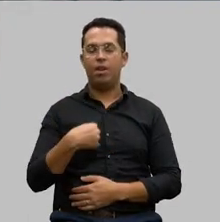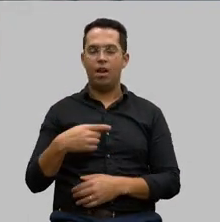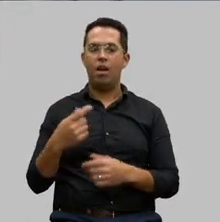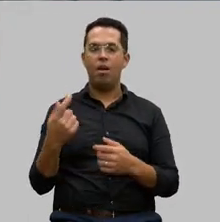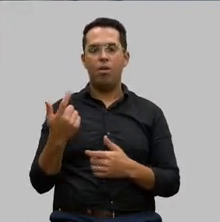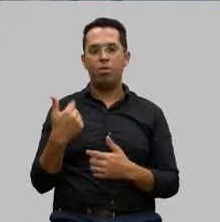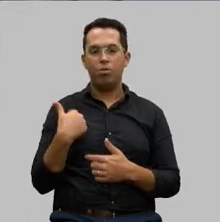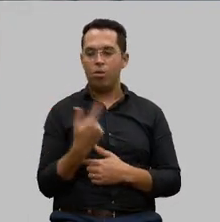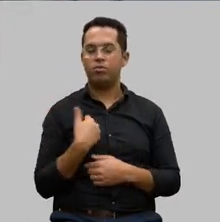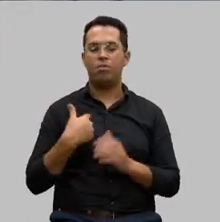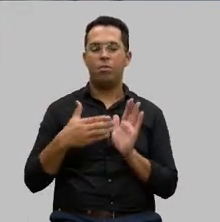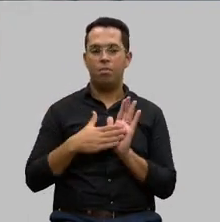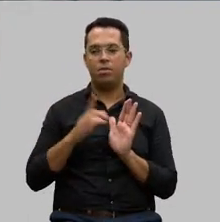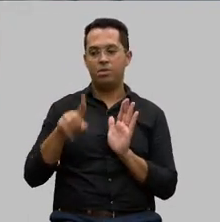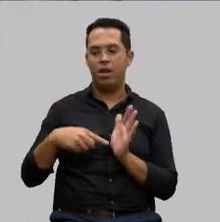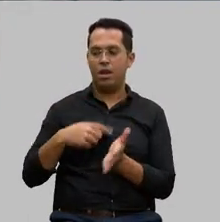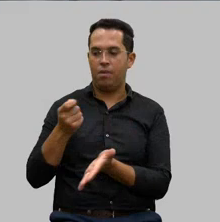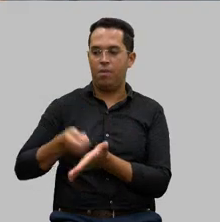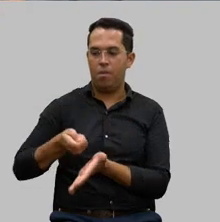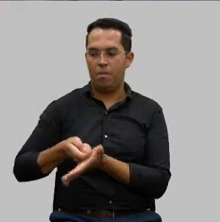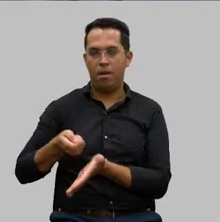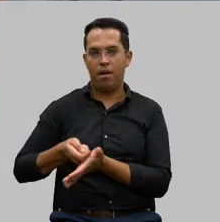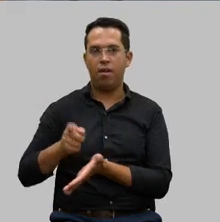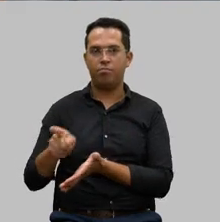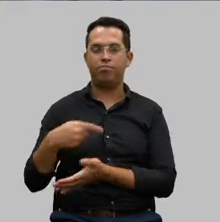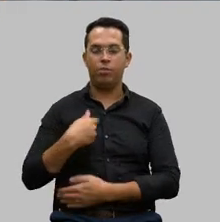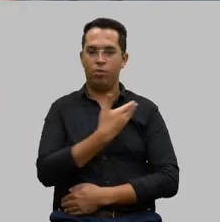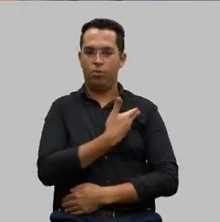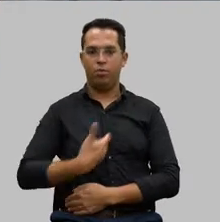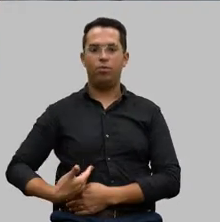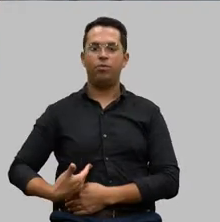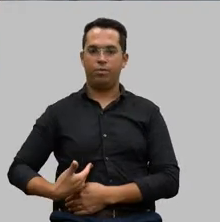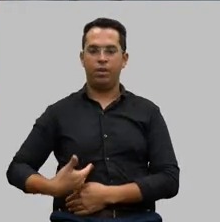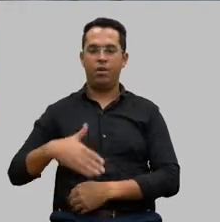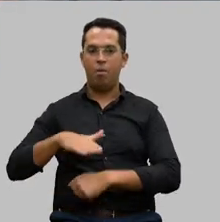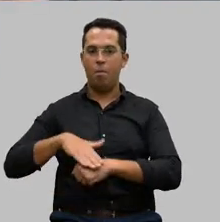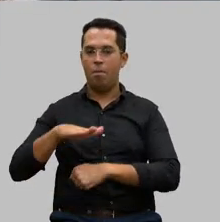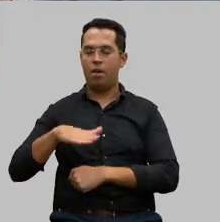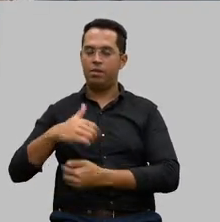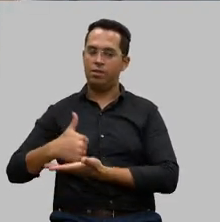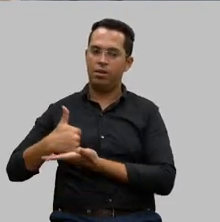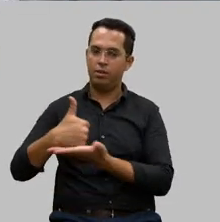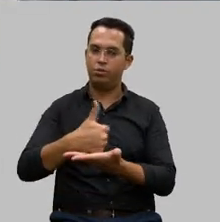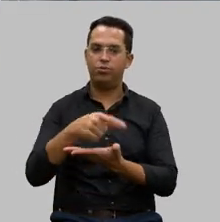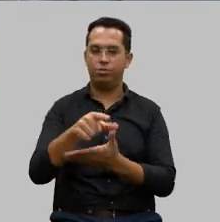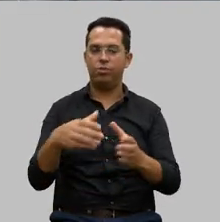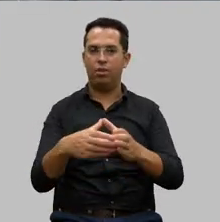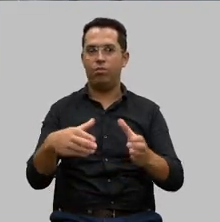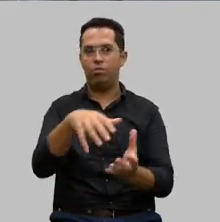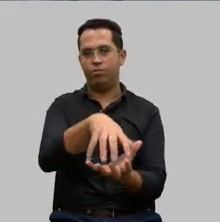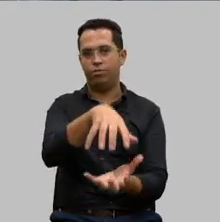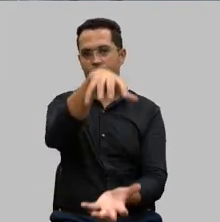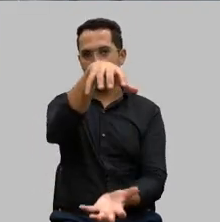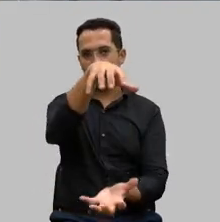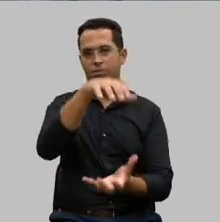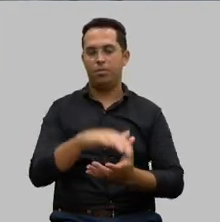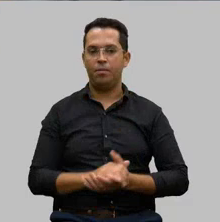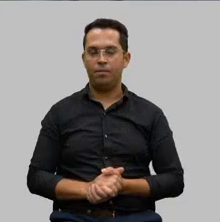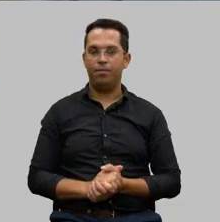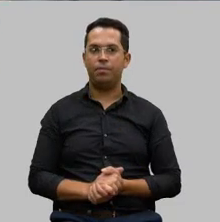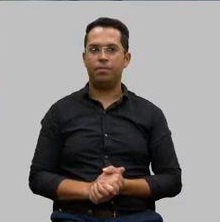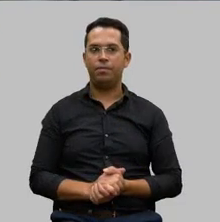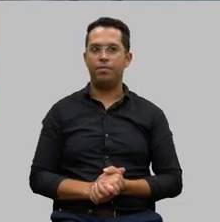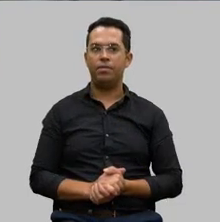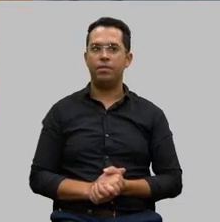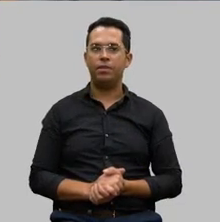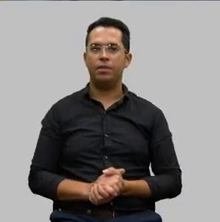governo de estado e deixar nossa frente parlamentar à disposição é uma coisa que Nós criamos agora né uma entidade E aí a gente tá lá